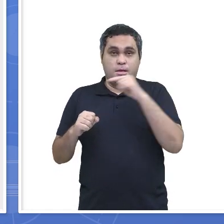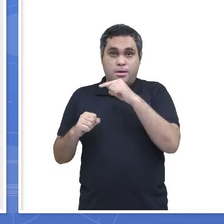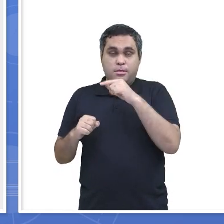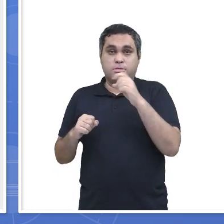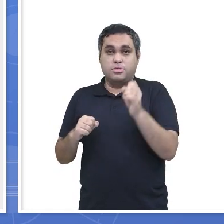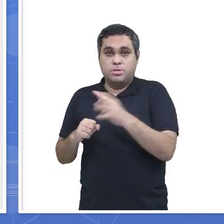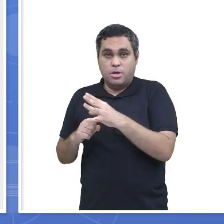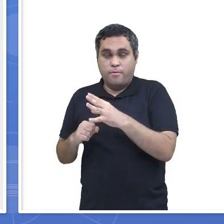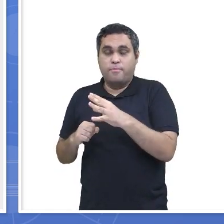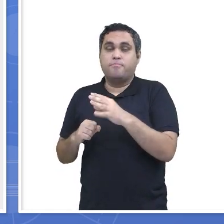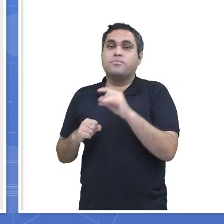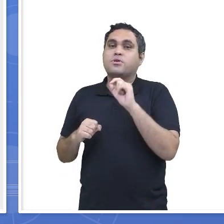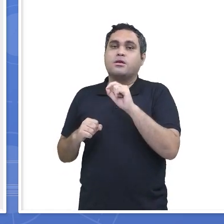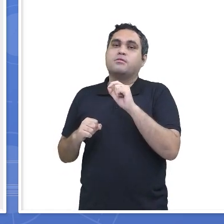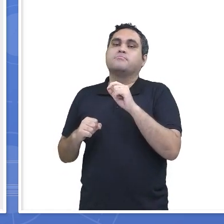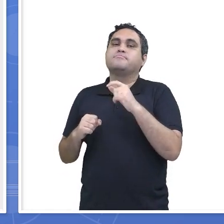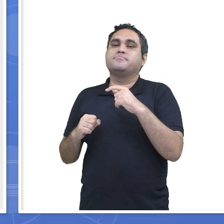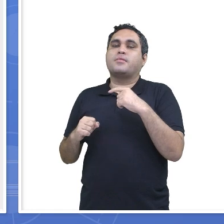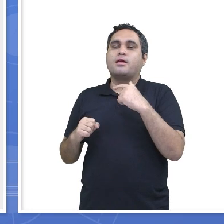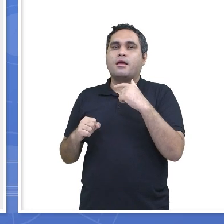se caracterizam pela luta.